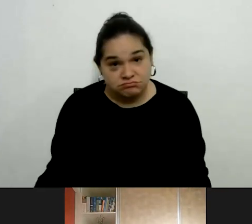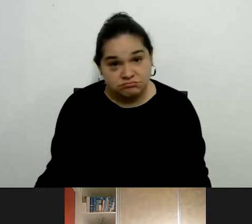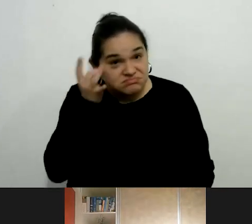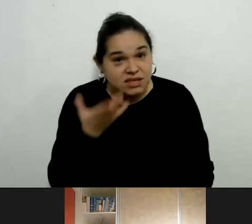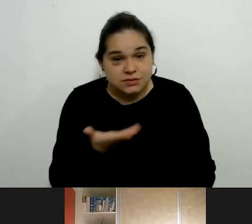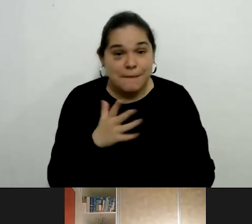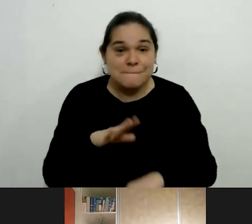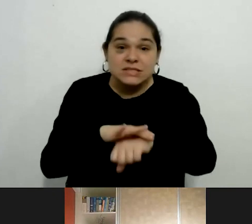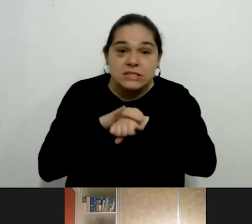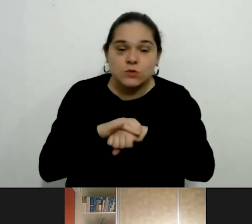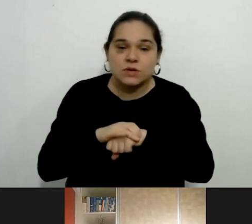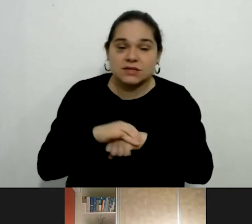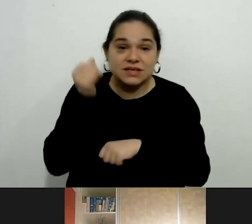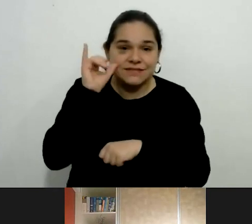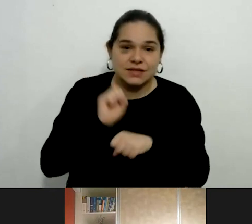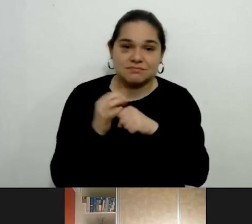isso mesmo.